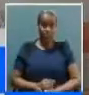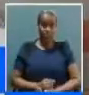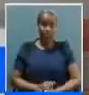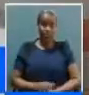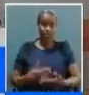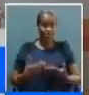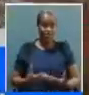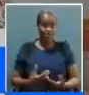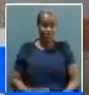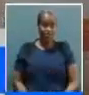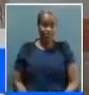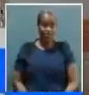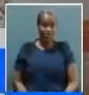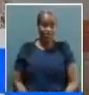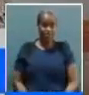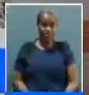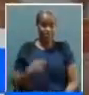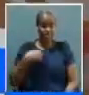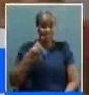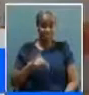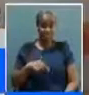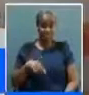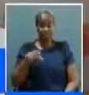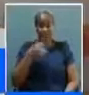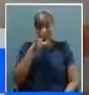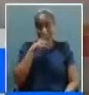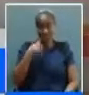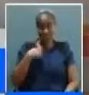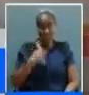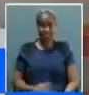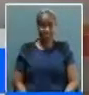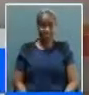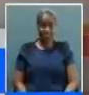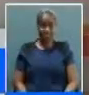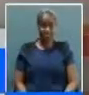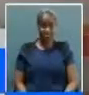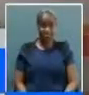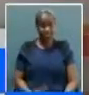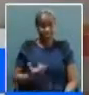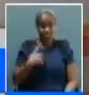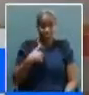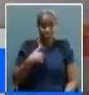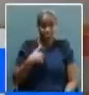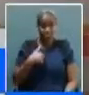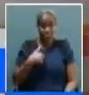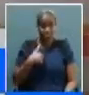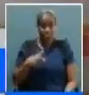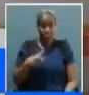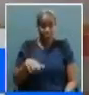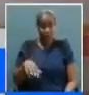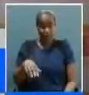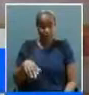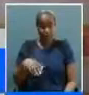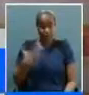E agora? Me temei aquela cabecinha que é essa, mas se depender de mim, pegar mais a fundo na